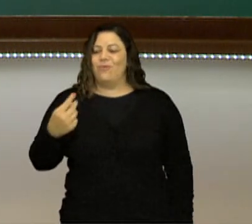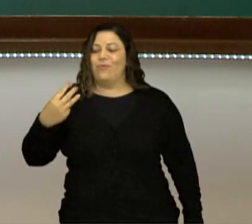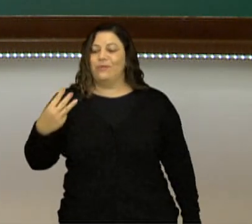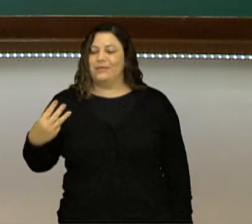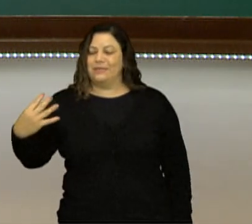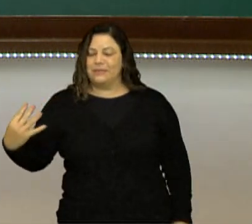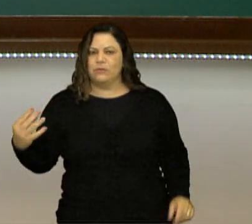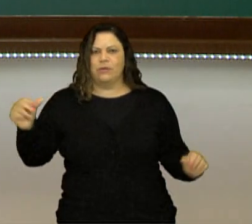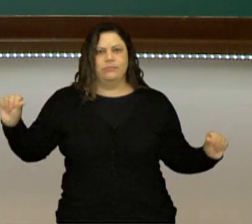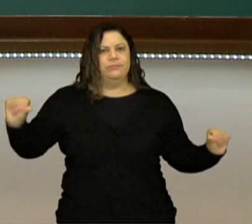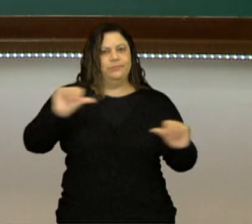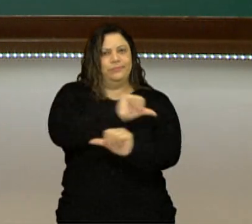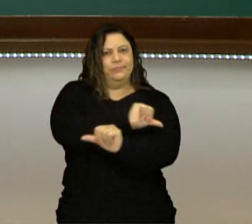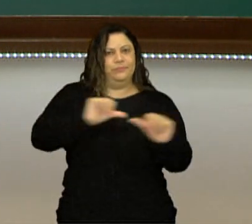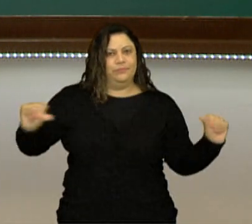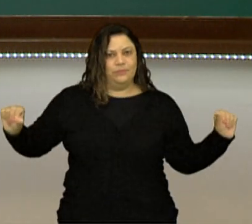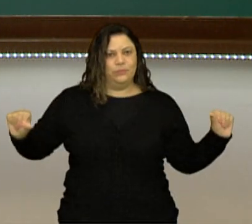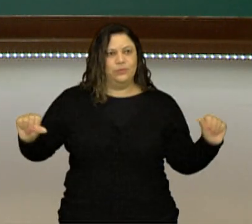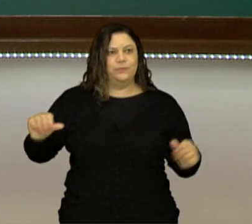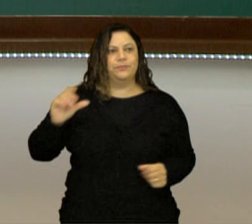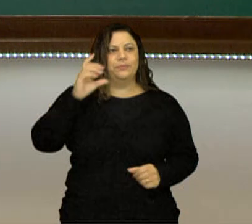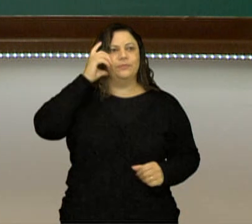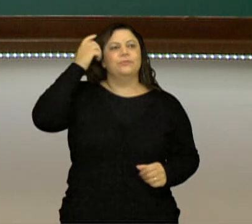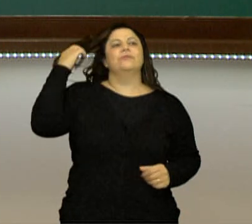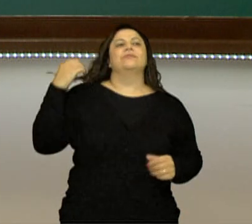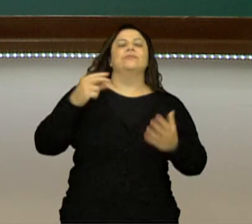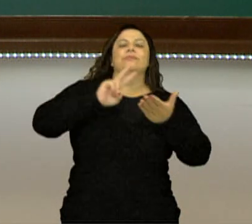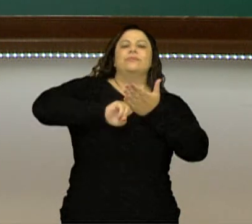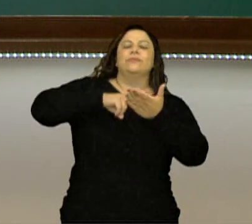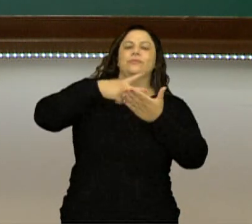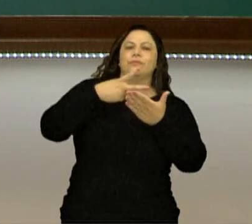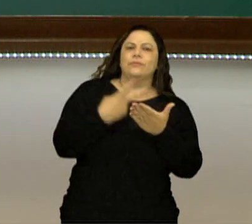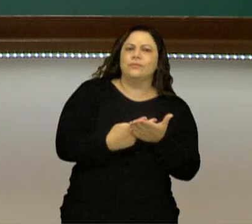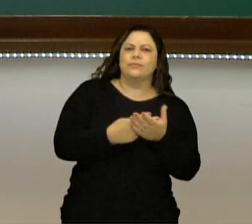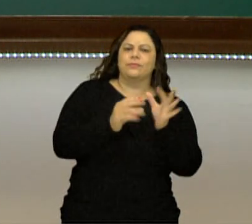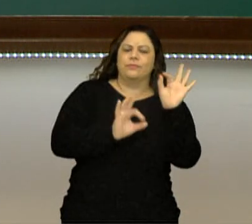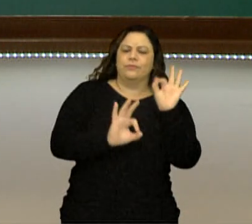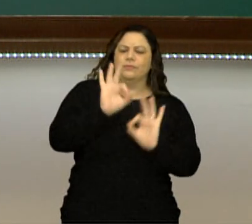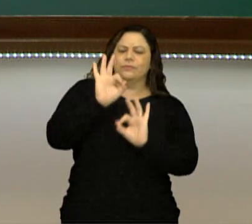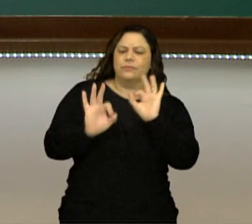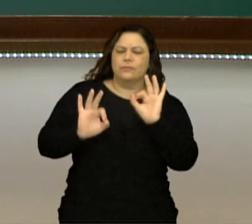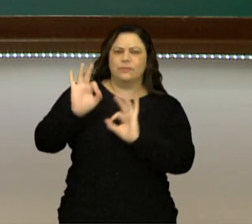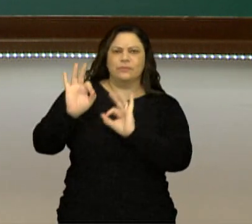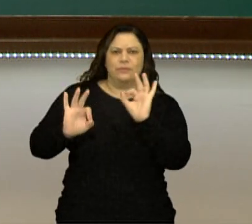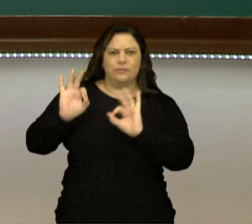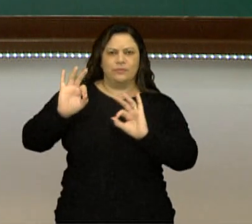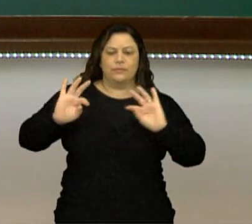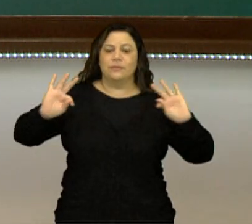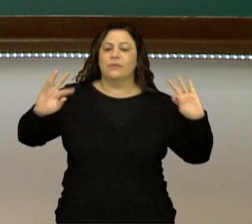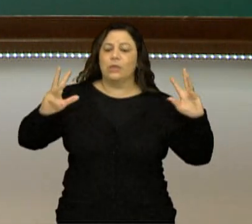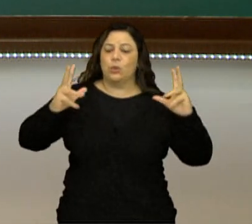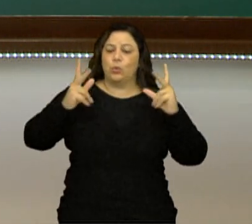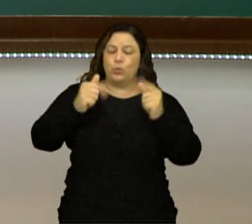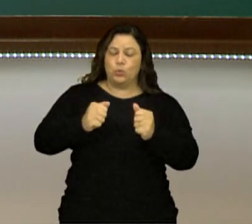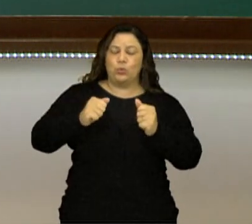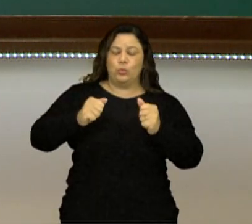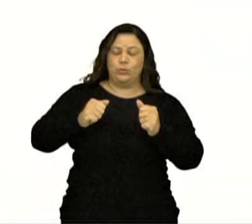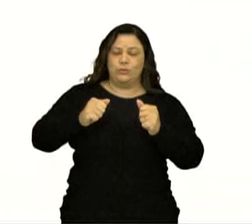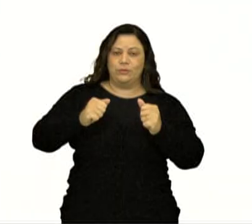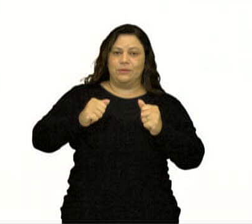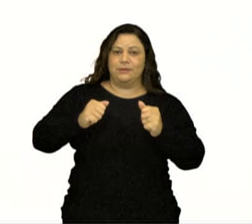mudança, tá? A tradução pode ser regulada globalmente para todos os RNAs mensageiros da célula,